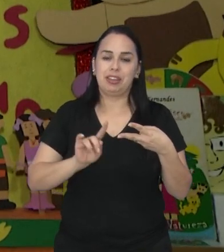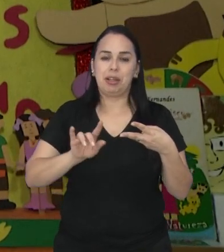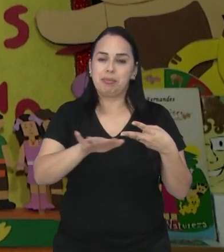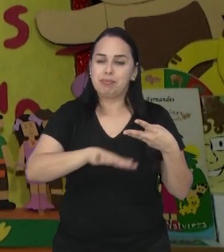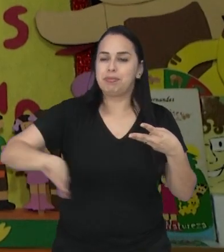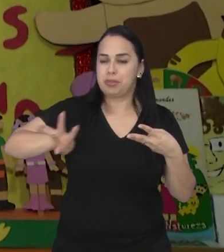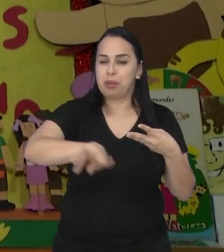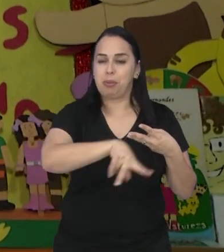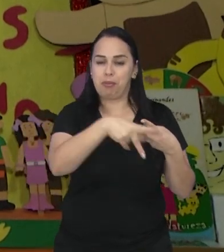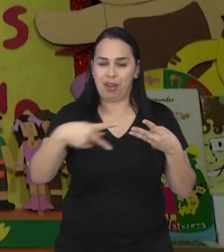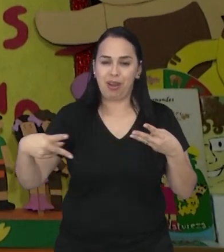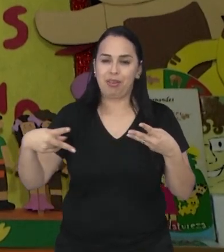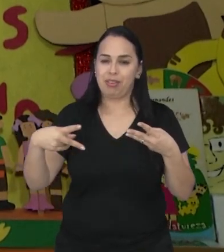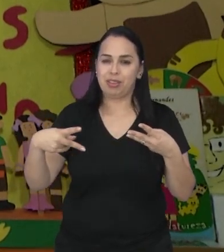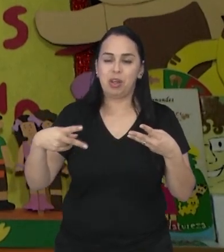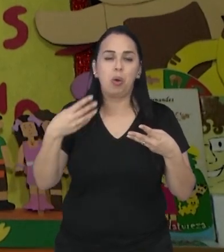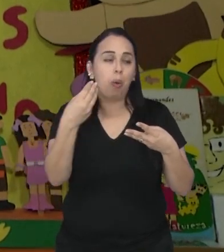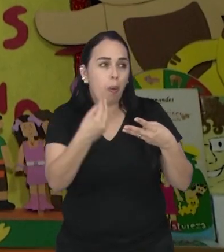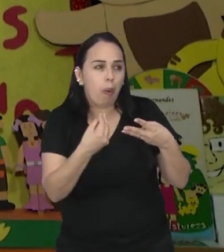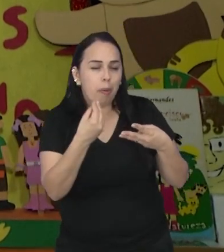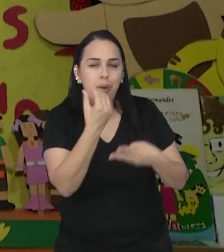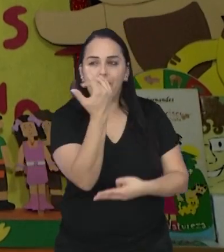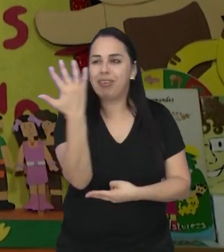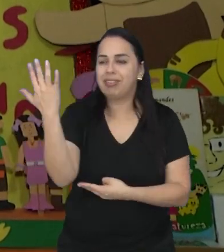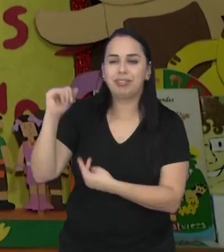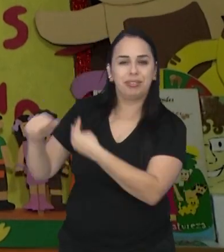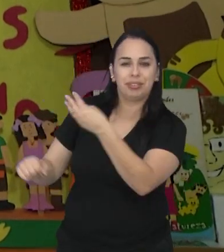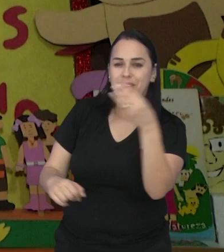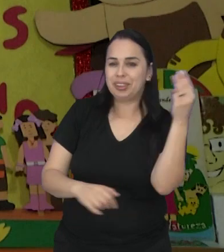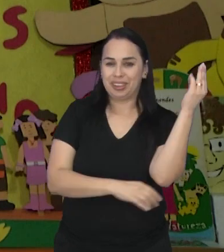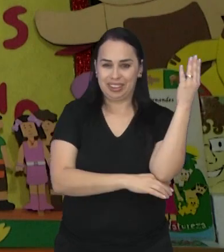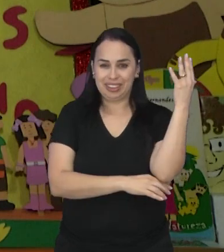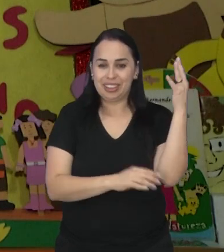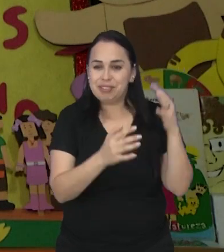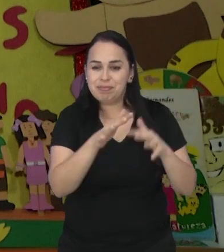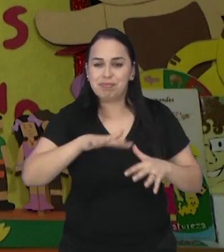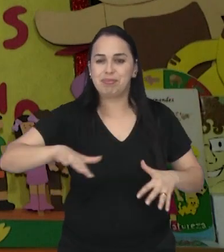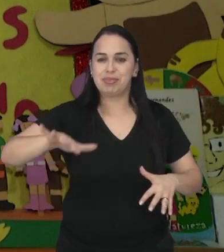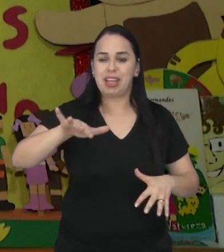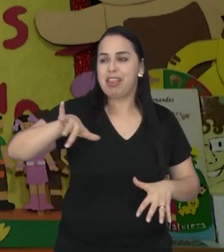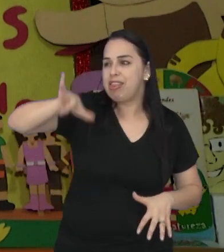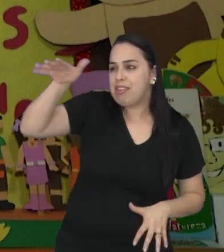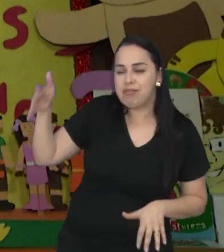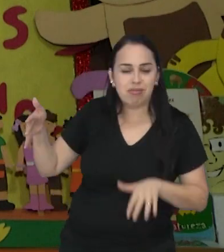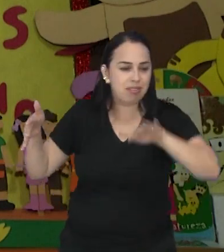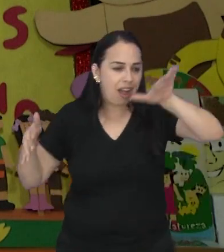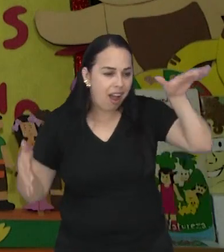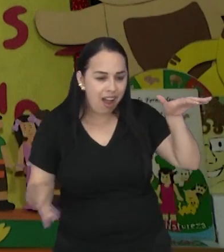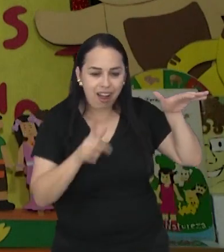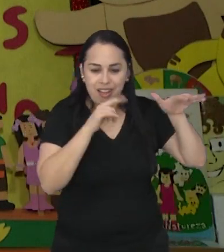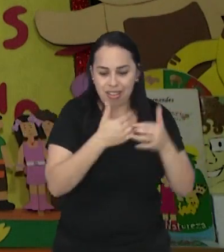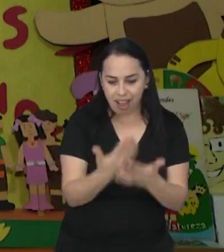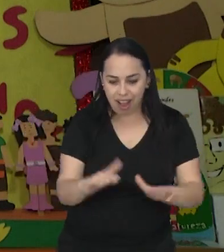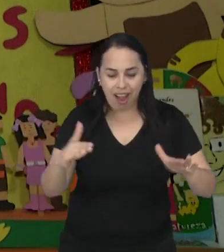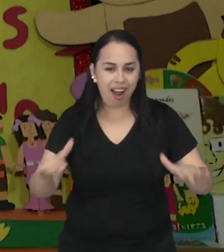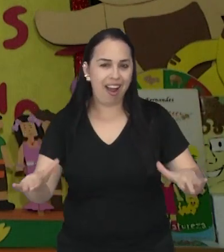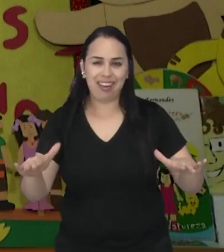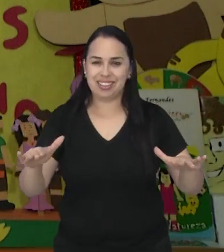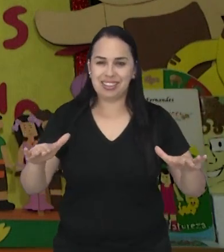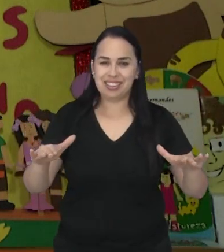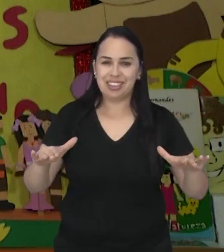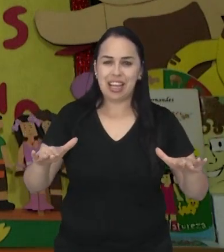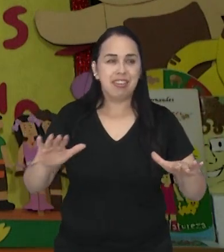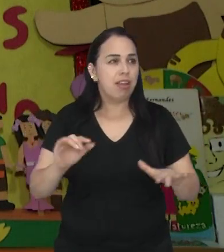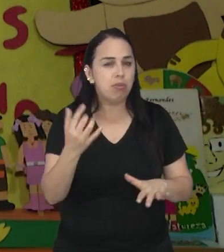um pouquinho do Vale do Paraíba, como que é o Vale, eu amo o Vale do Paraíba, essa região, a gente tem serra por um lado, tem mar